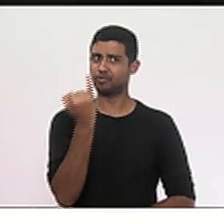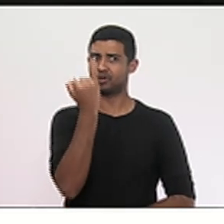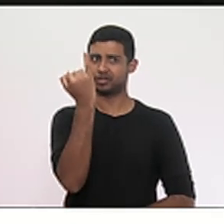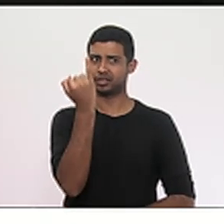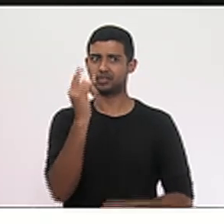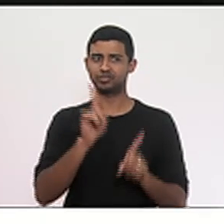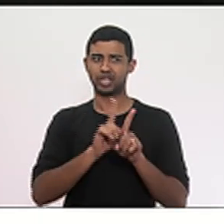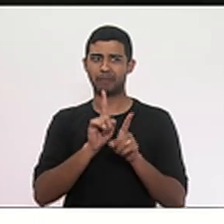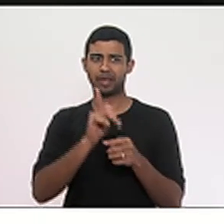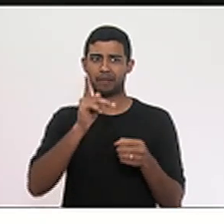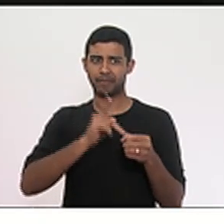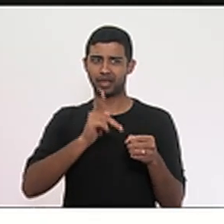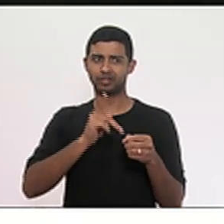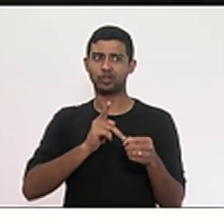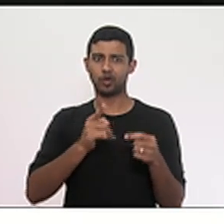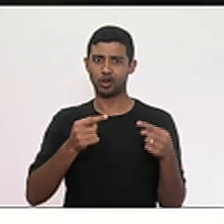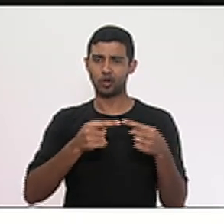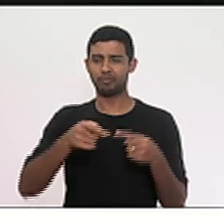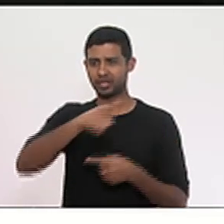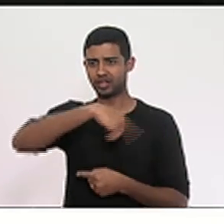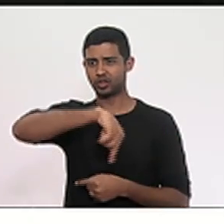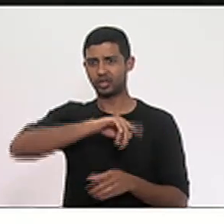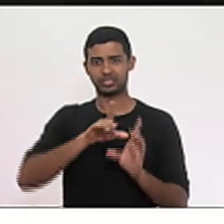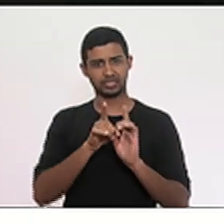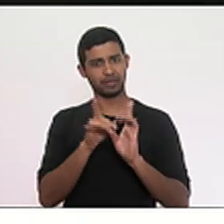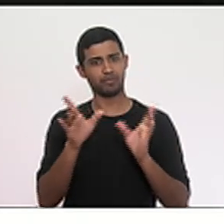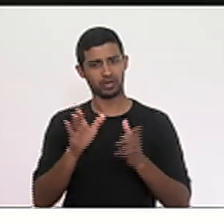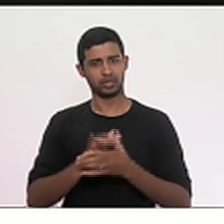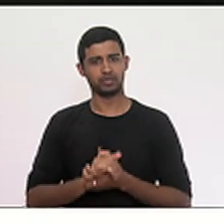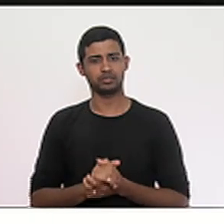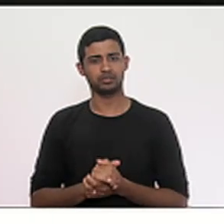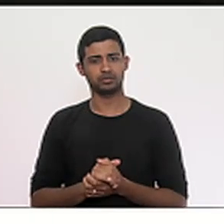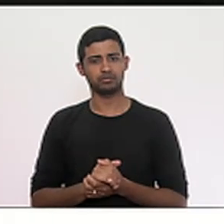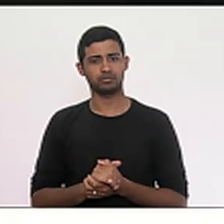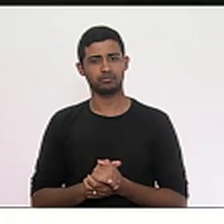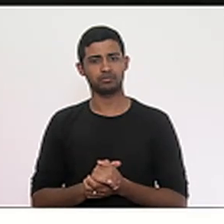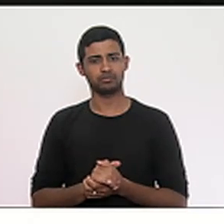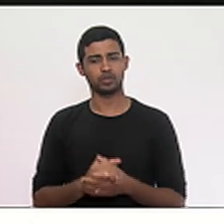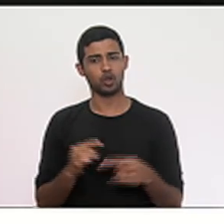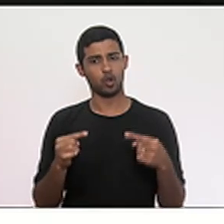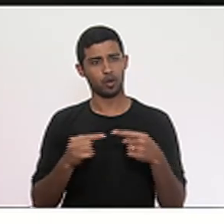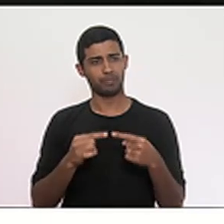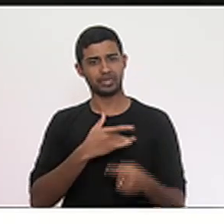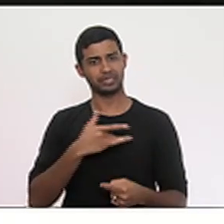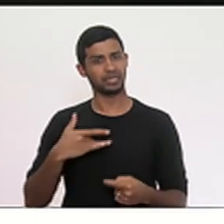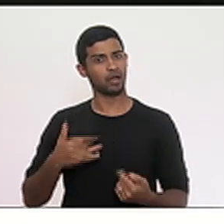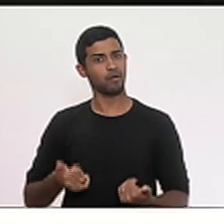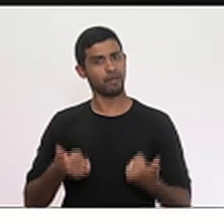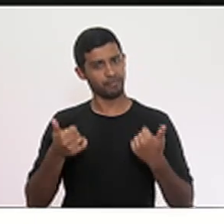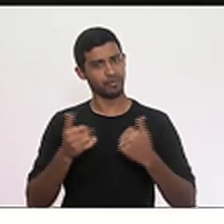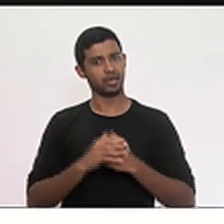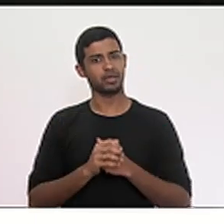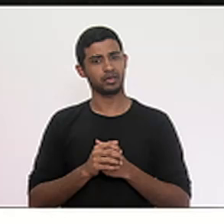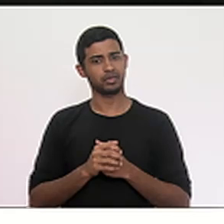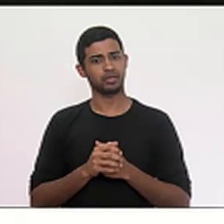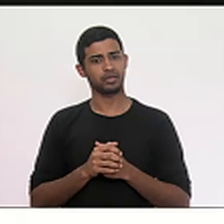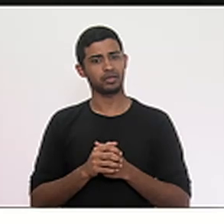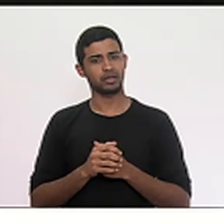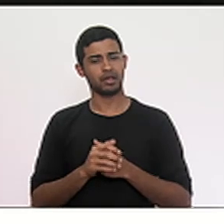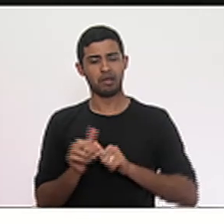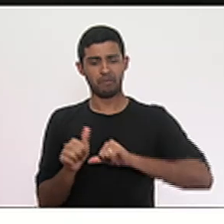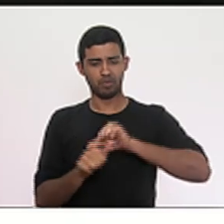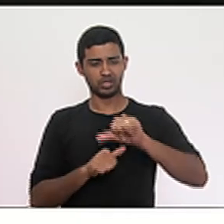da nossa democracia, é do nosso bem-estar. Não dá para se privatizar nem vender